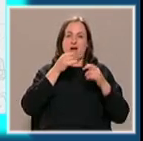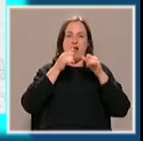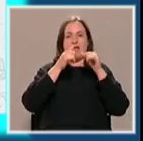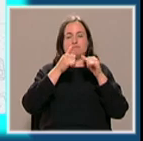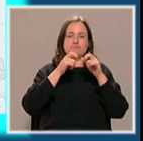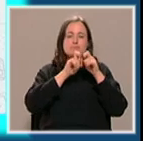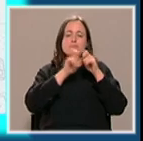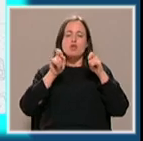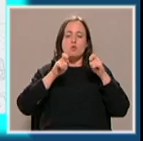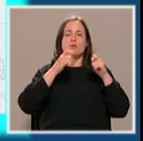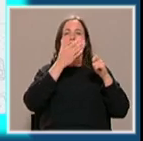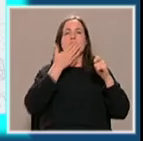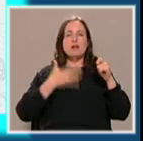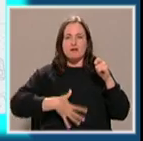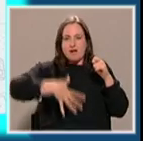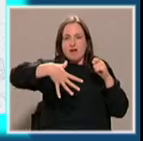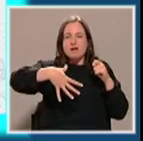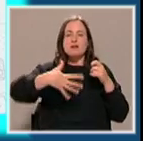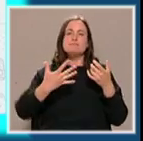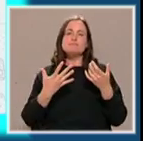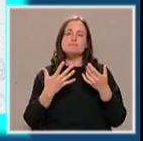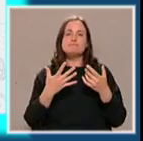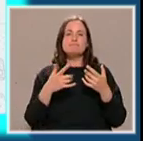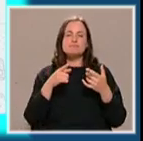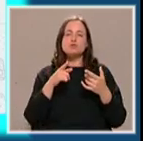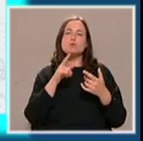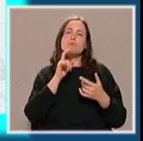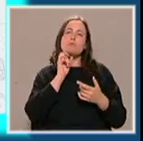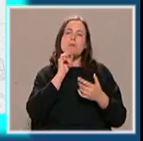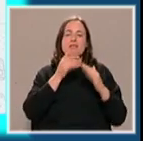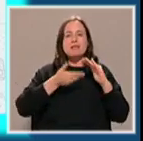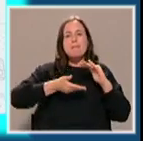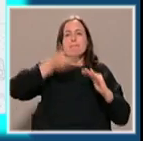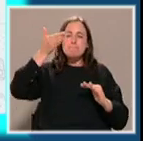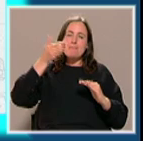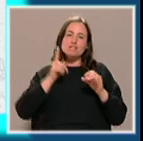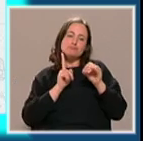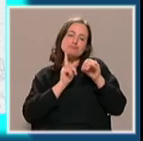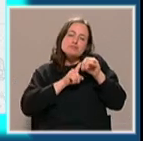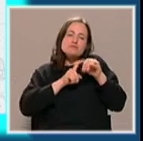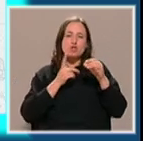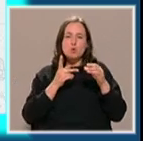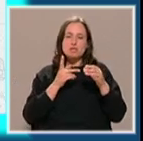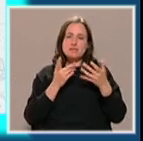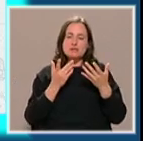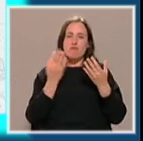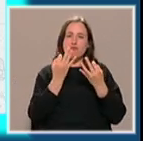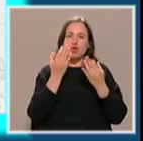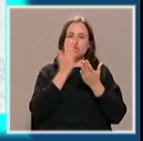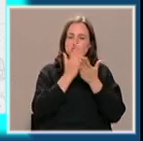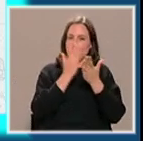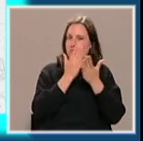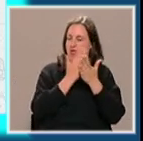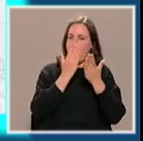como o próprio nome indica, está coincidente com a maior probabilidade de ocorrer uma fecundação. Segundo estudamos,